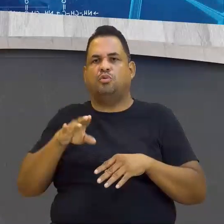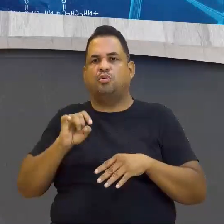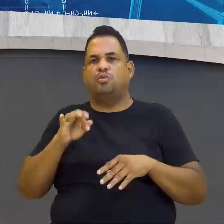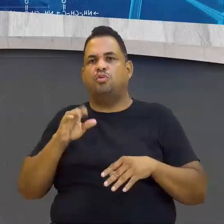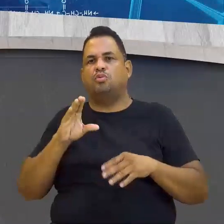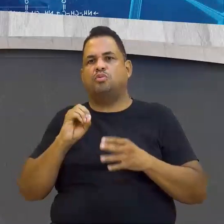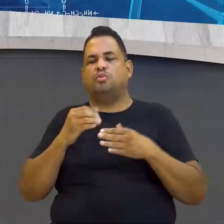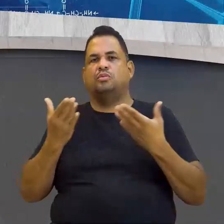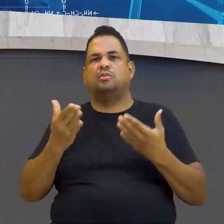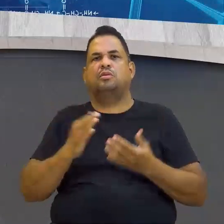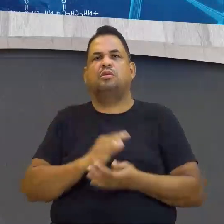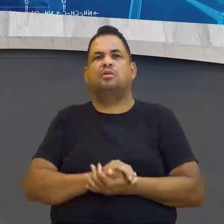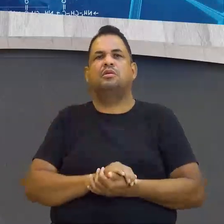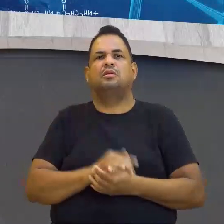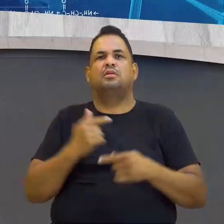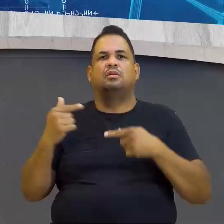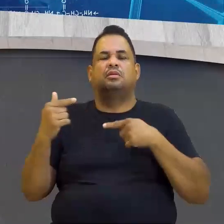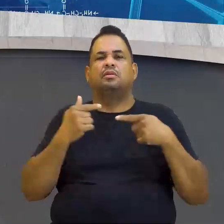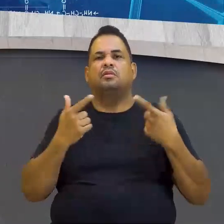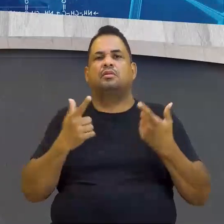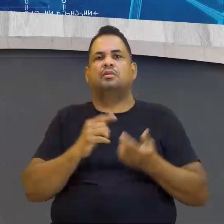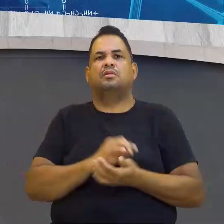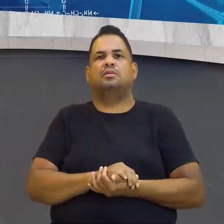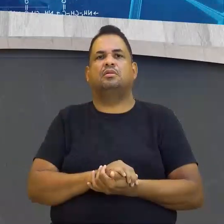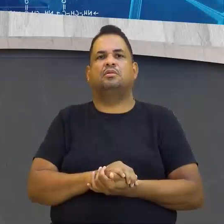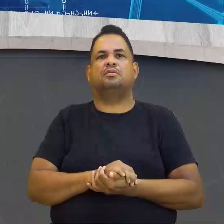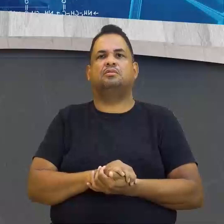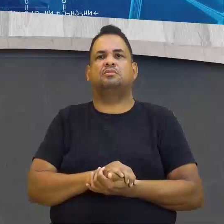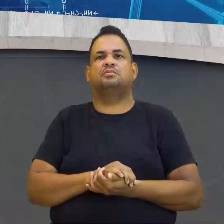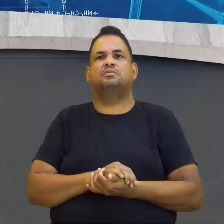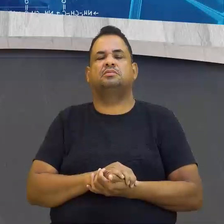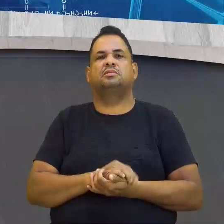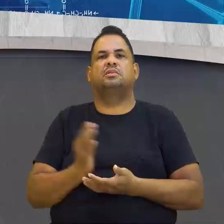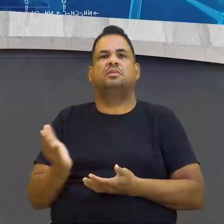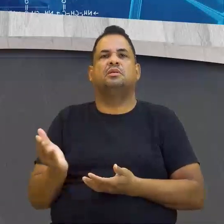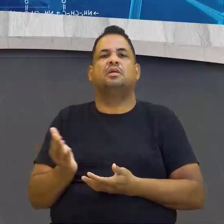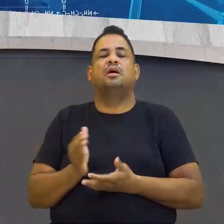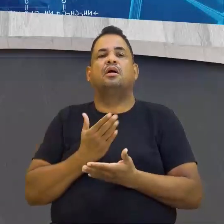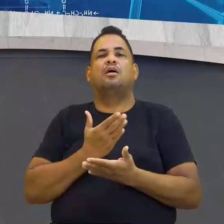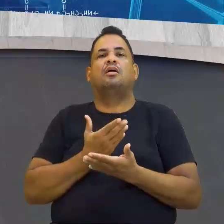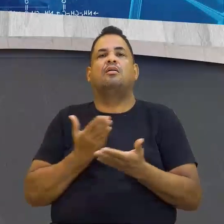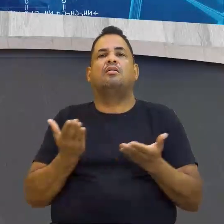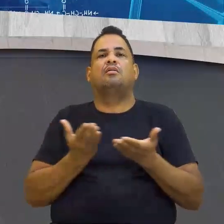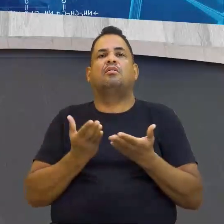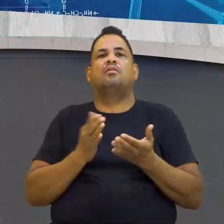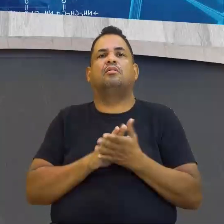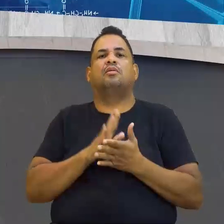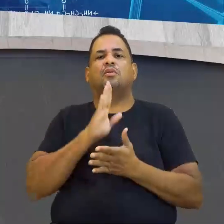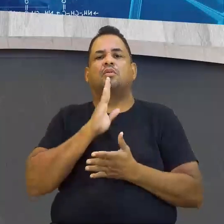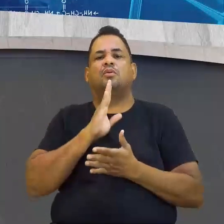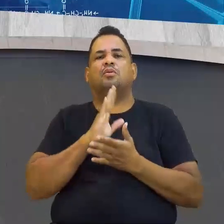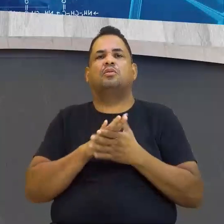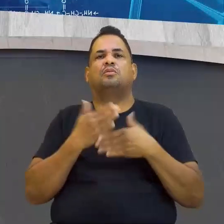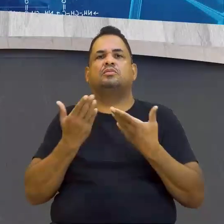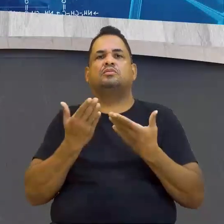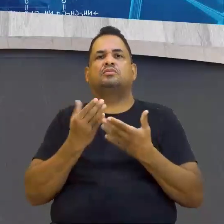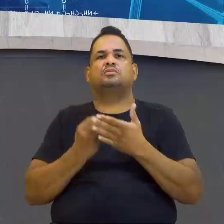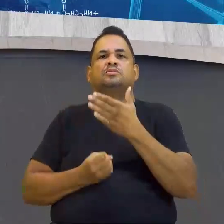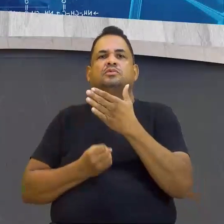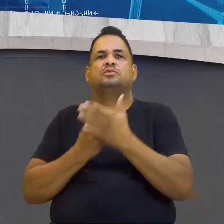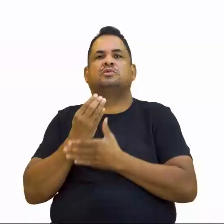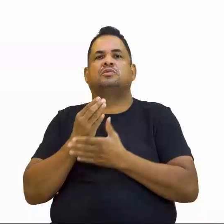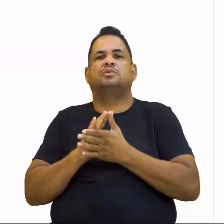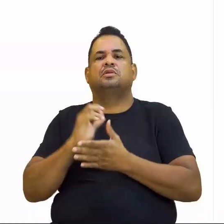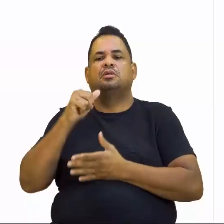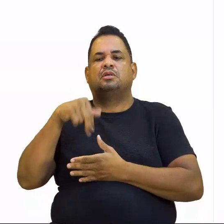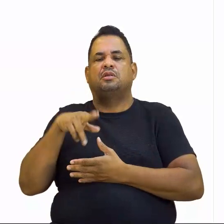com relação à densidade. Agora a gente vai conhecer algumas fontes para obtenção do nosso cloreto de sódio.